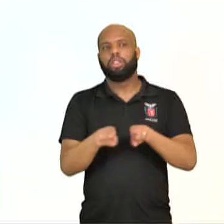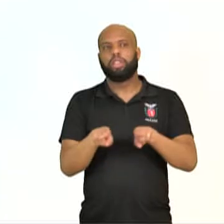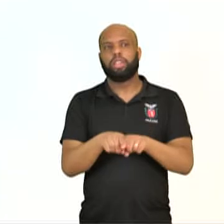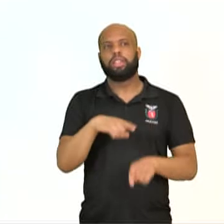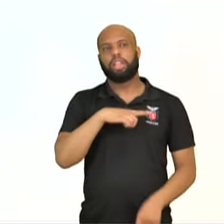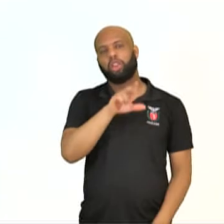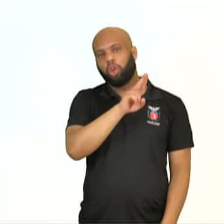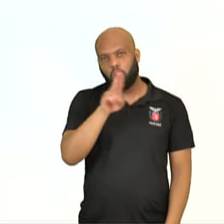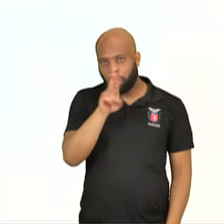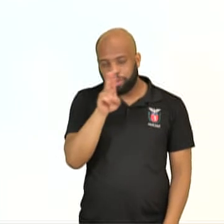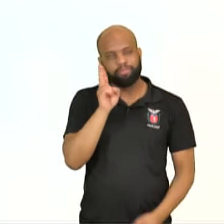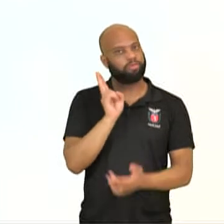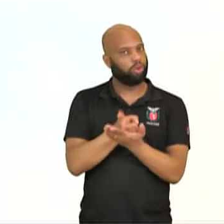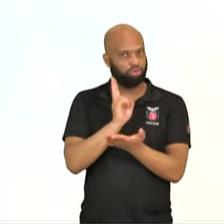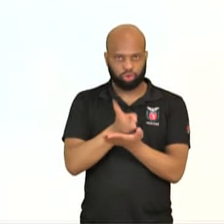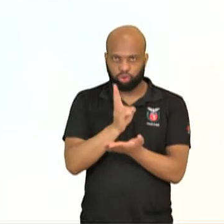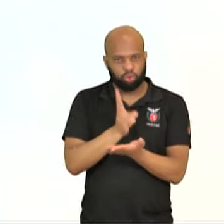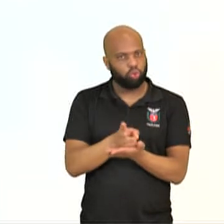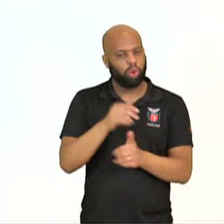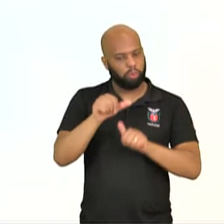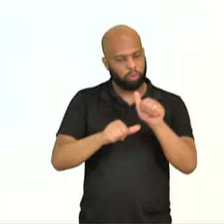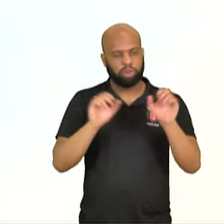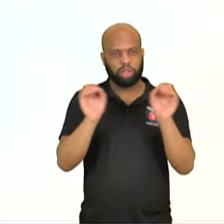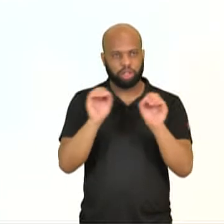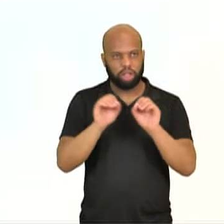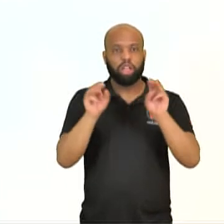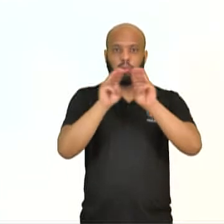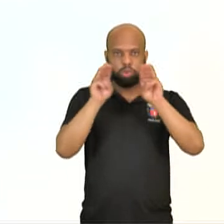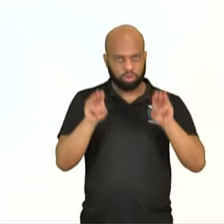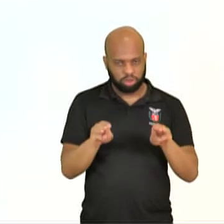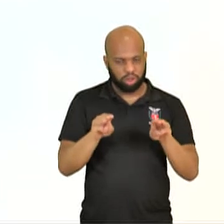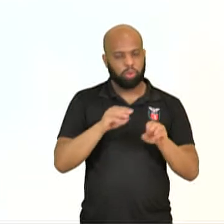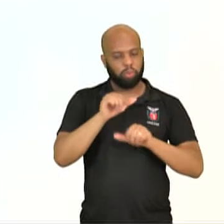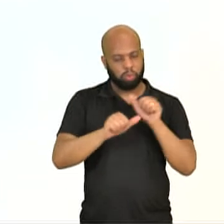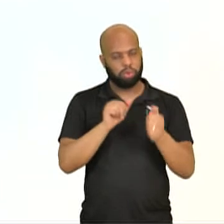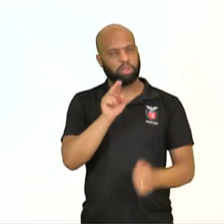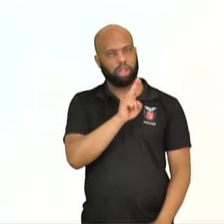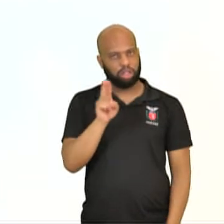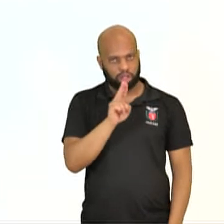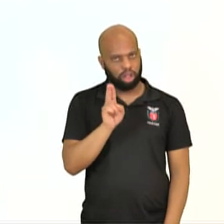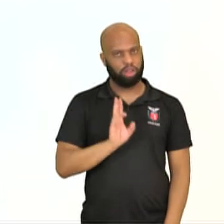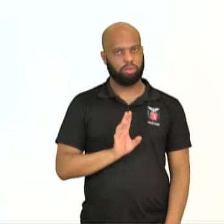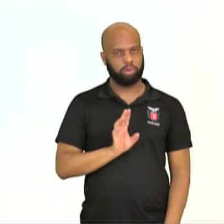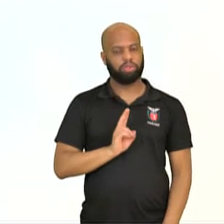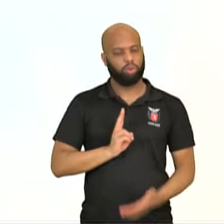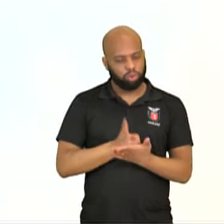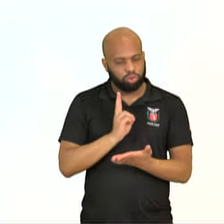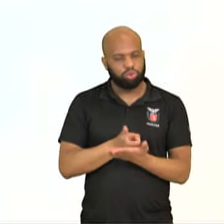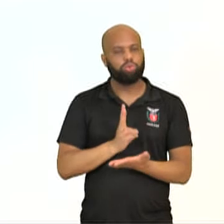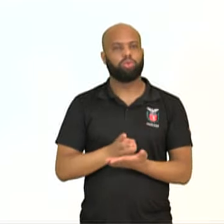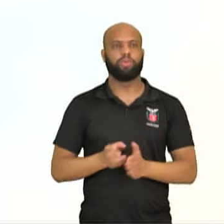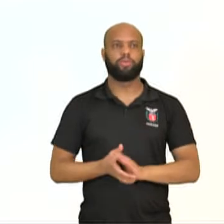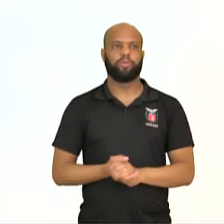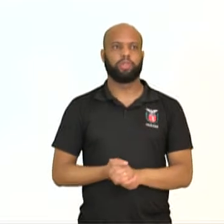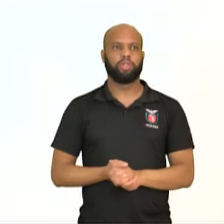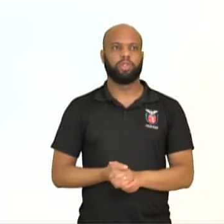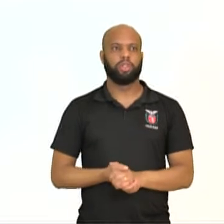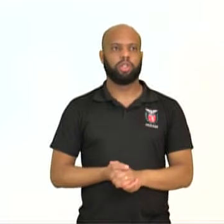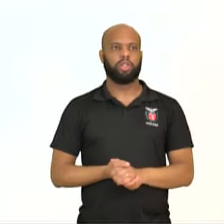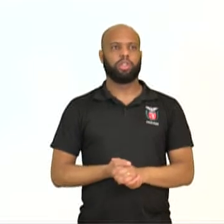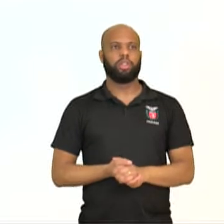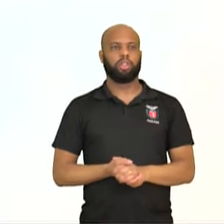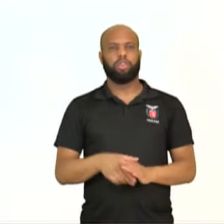os nomes dos parques. Museus, o nome dos museus. Ok? Falei aqui